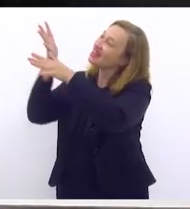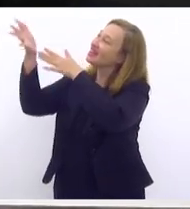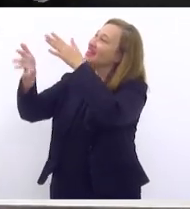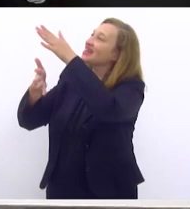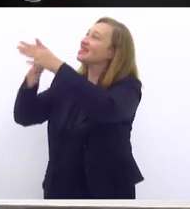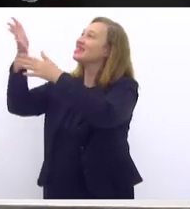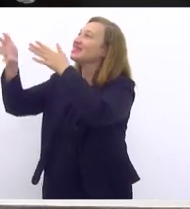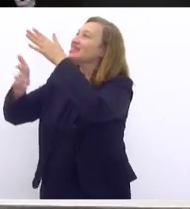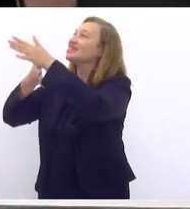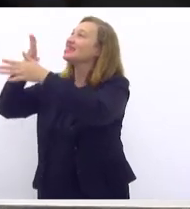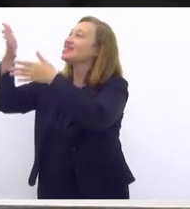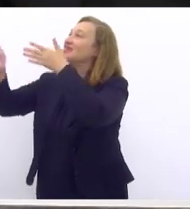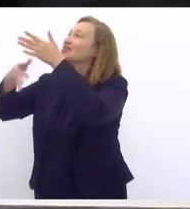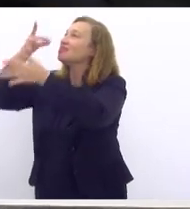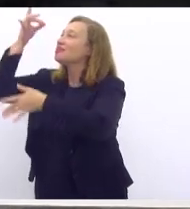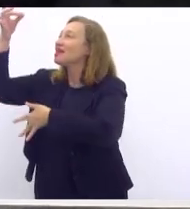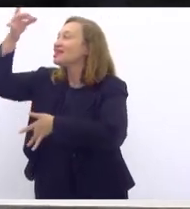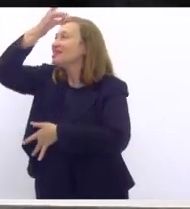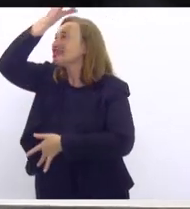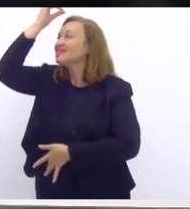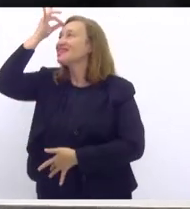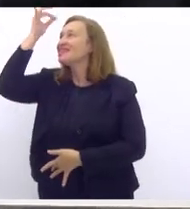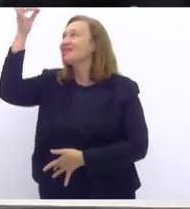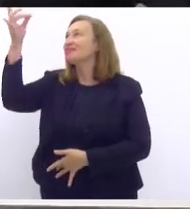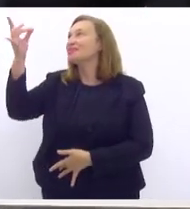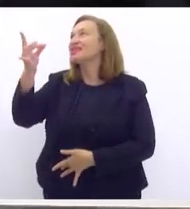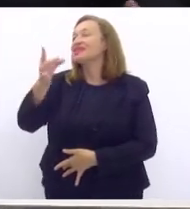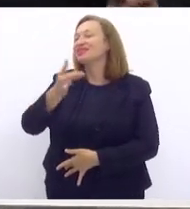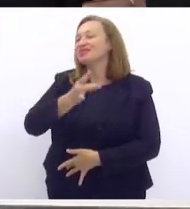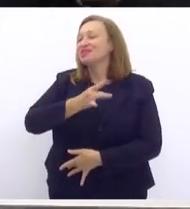louvar. Batiza-me, Senhor